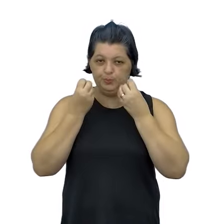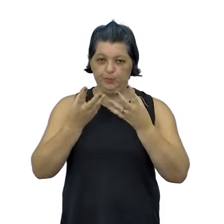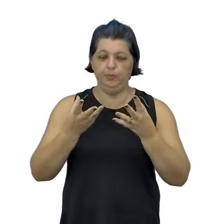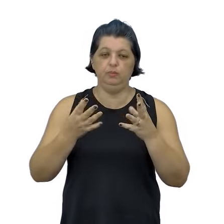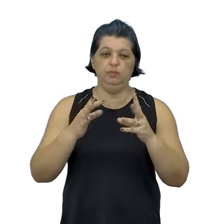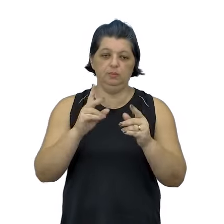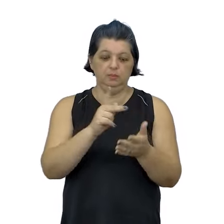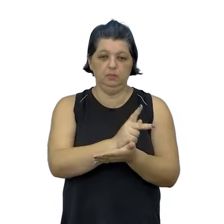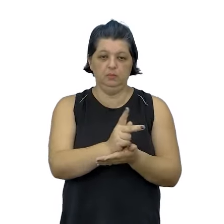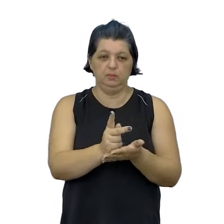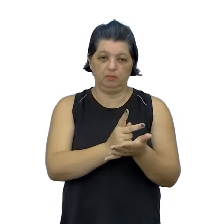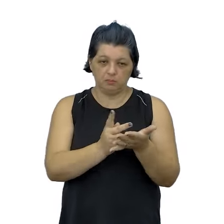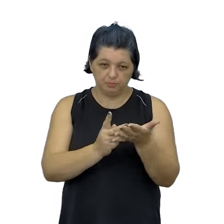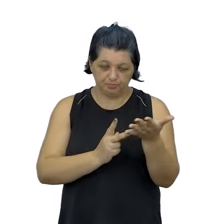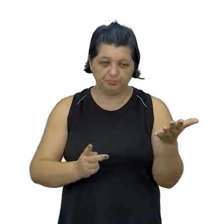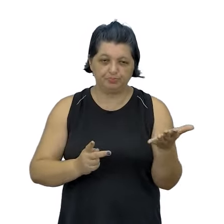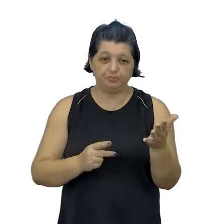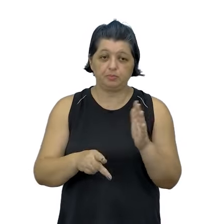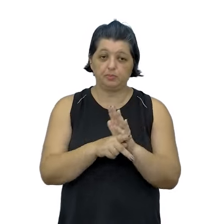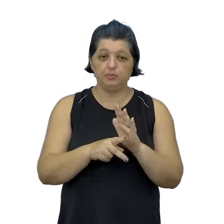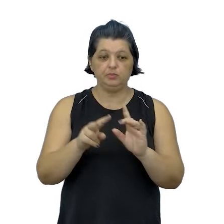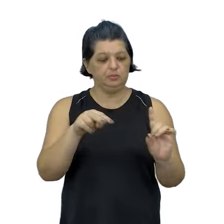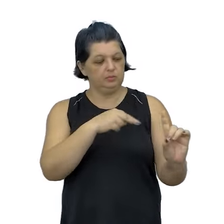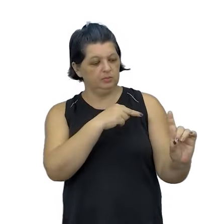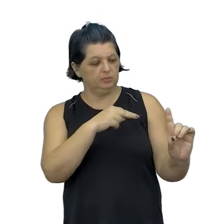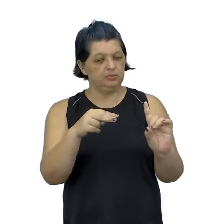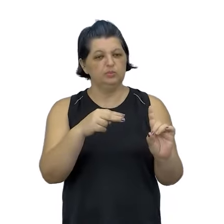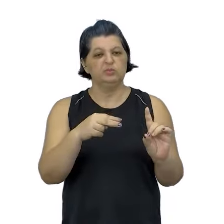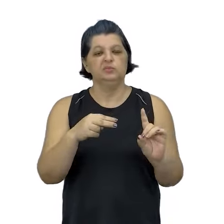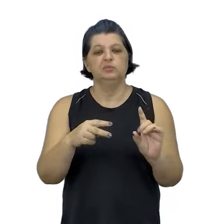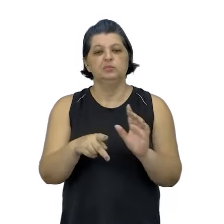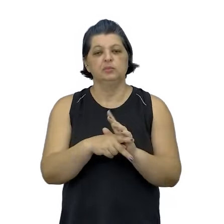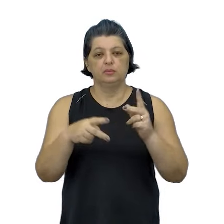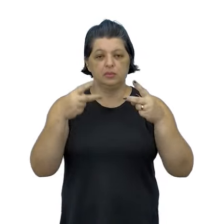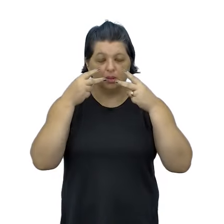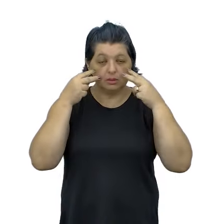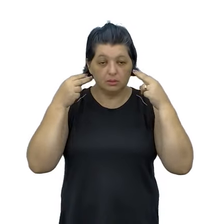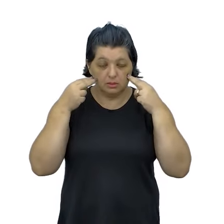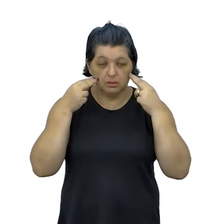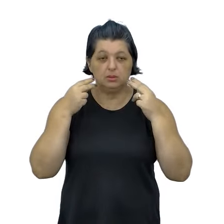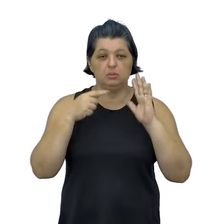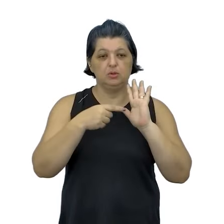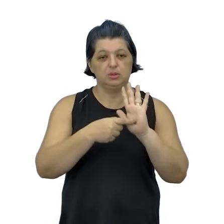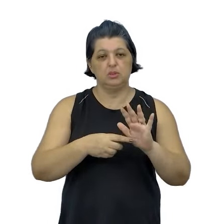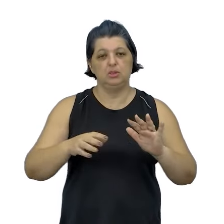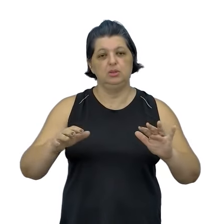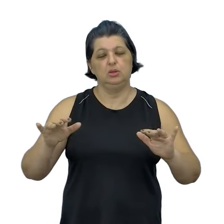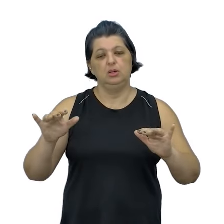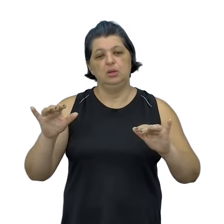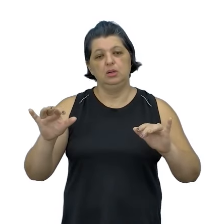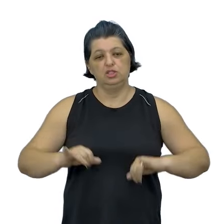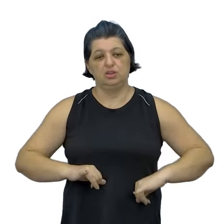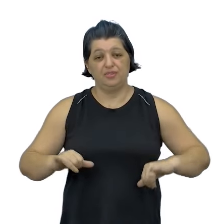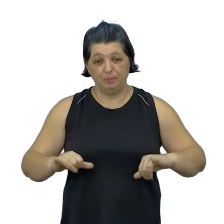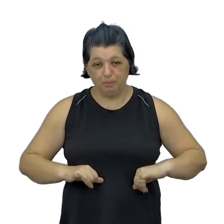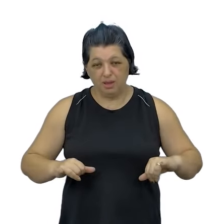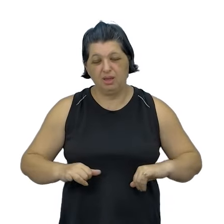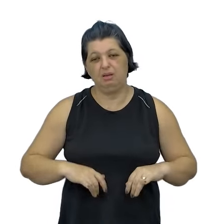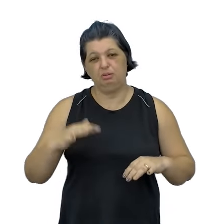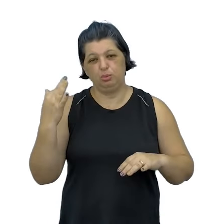era sobre um ponto de vista do índio, né, mostrando as suas dores, os seus valores, o enfim do povo. E aqui